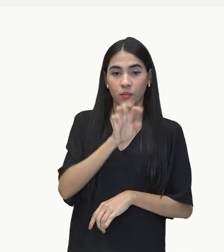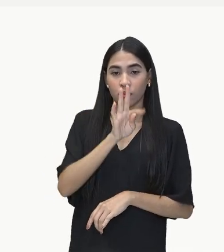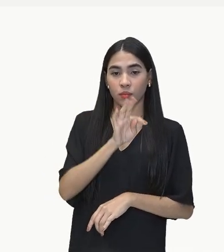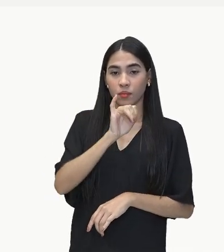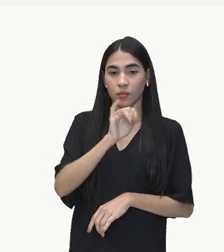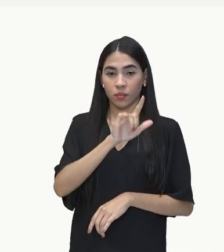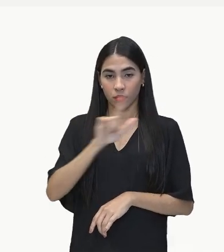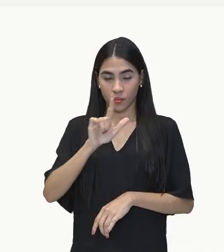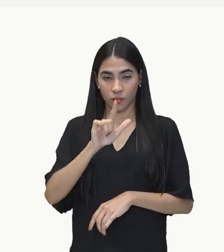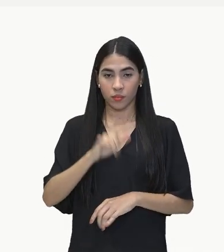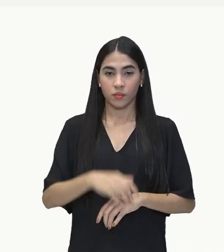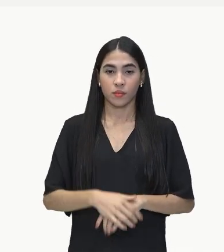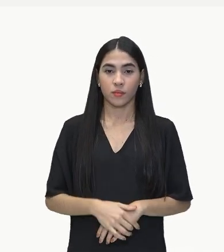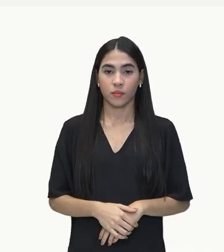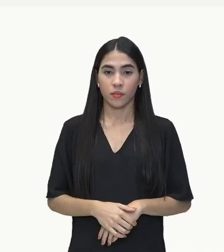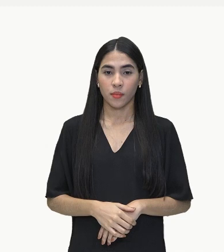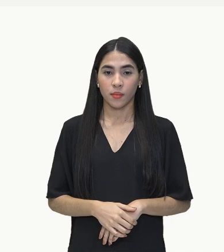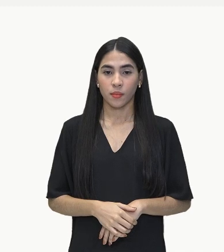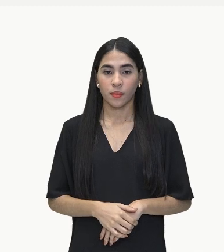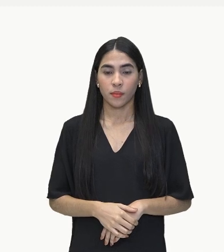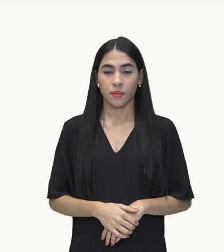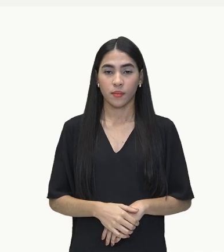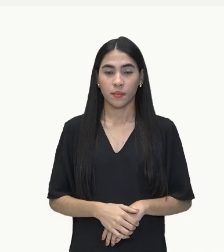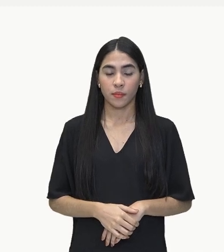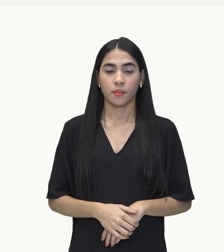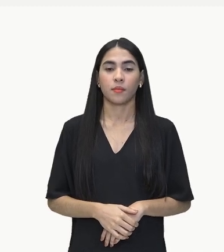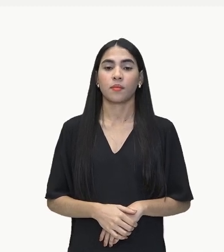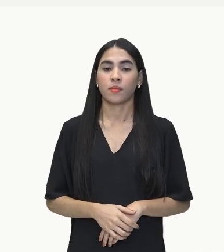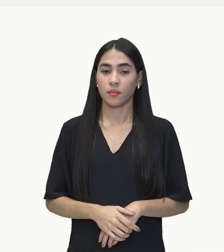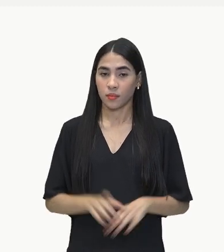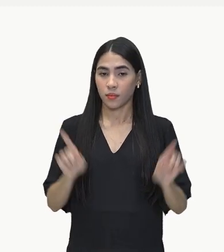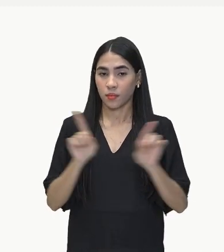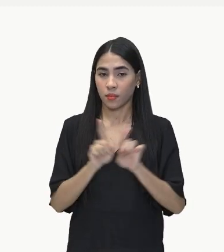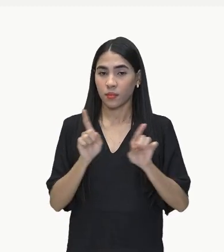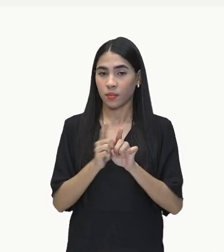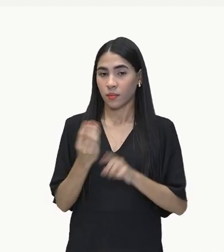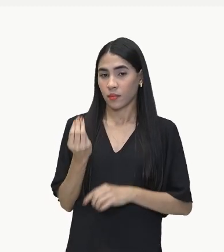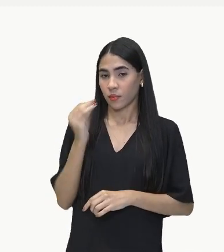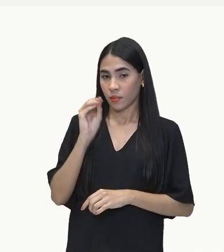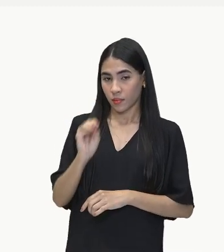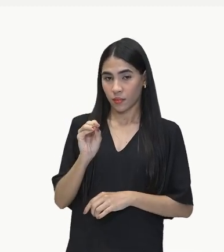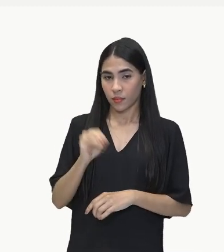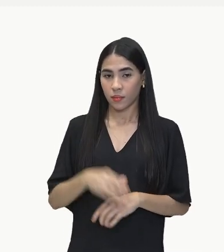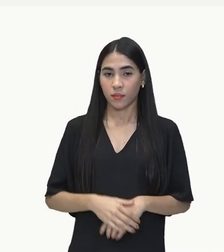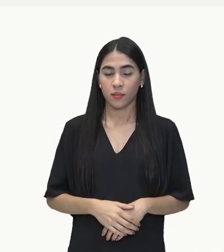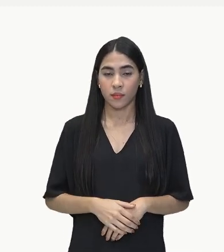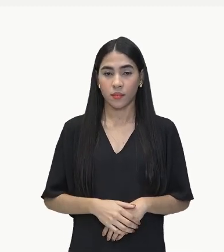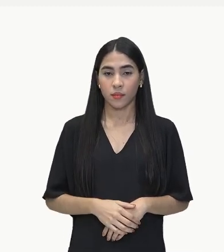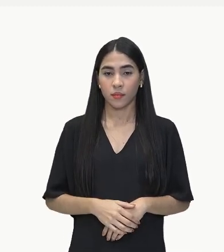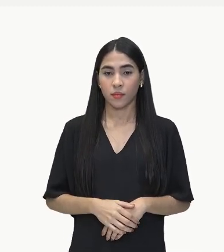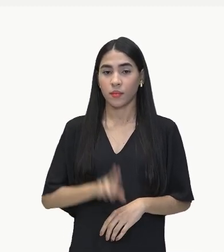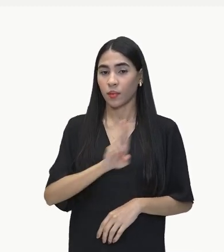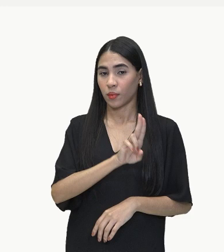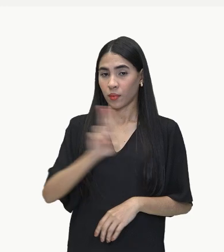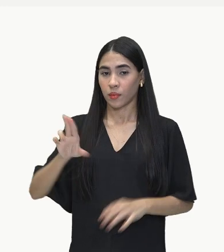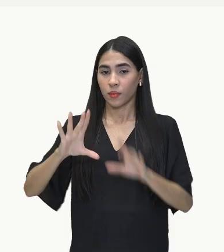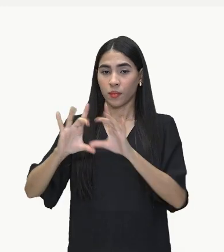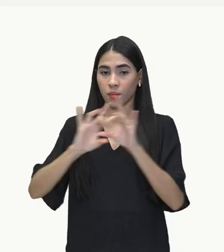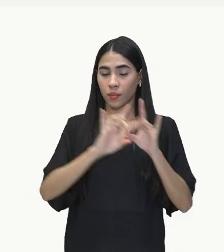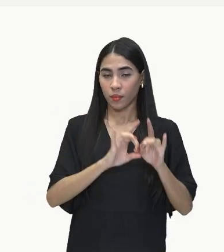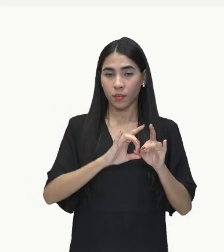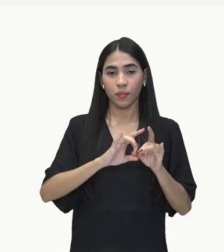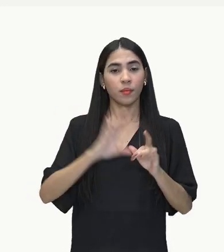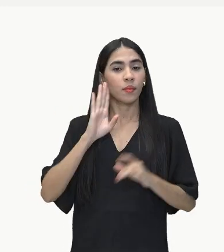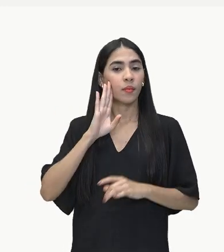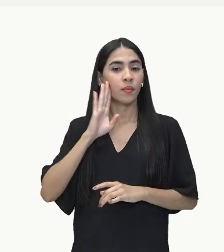da ramificação e agora eu vou nomear a cadeia